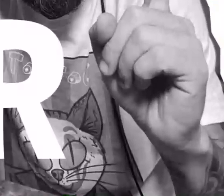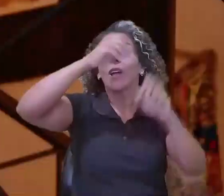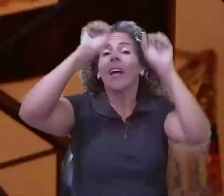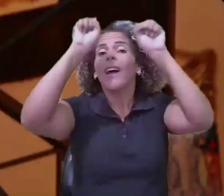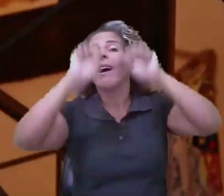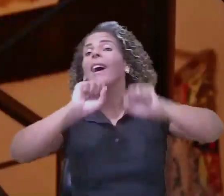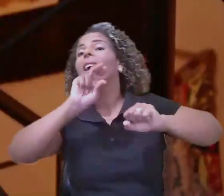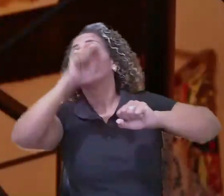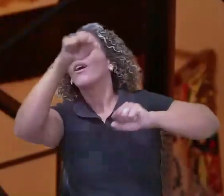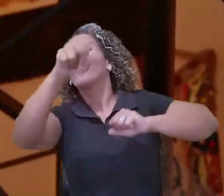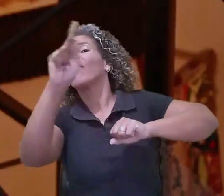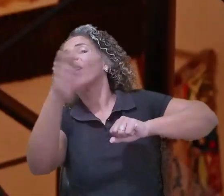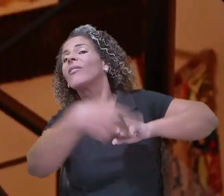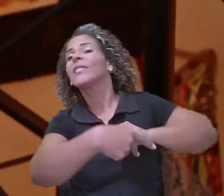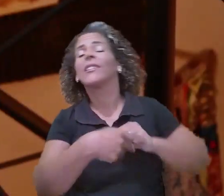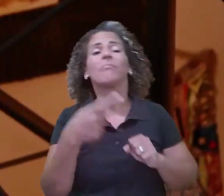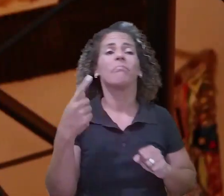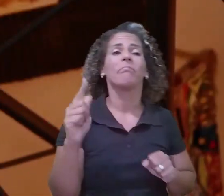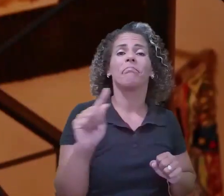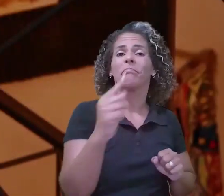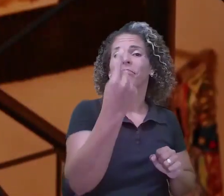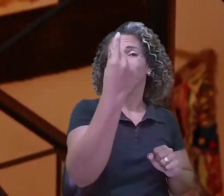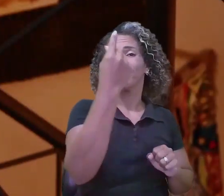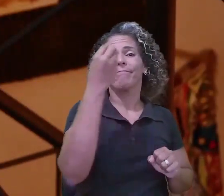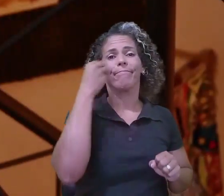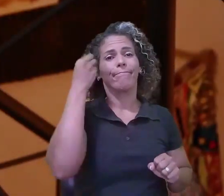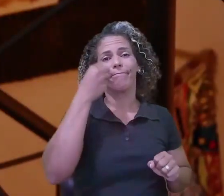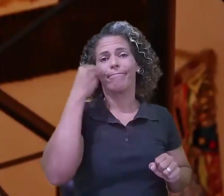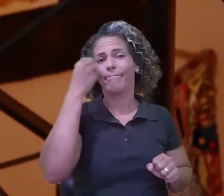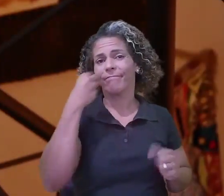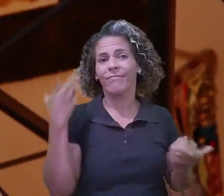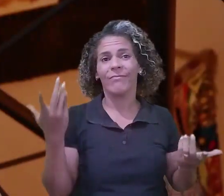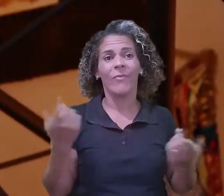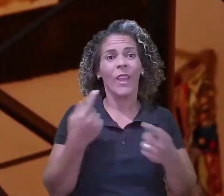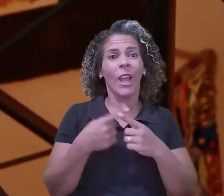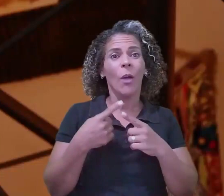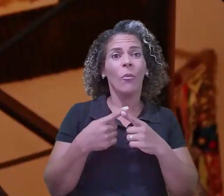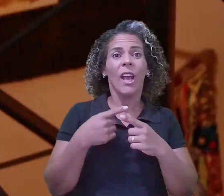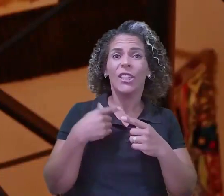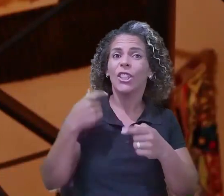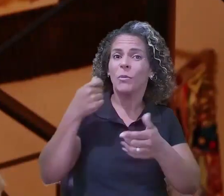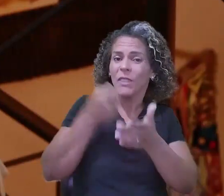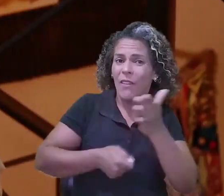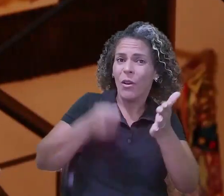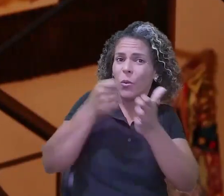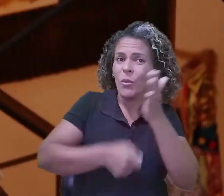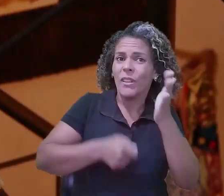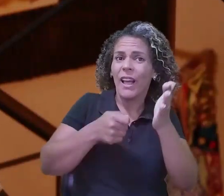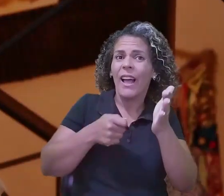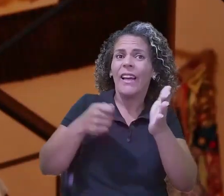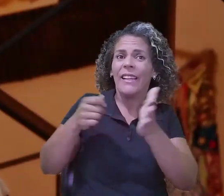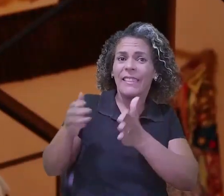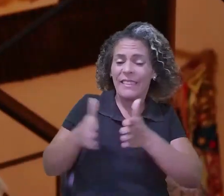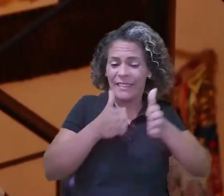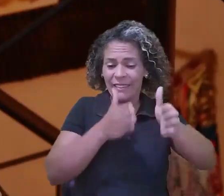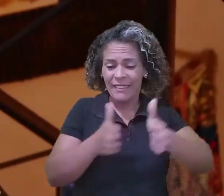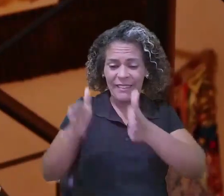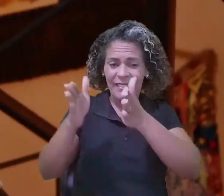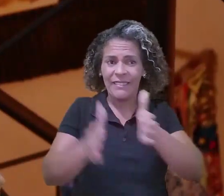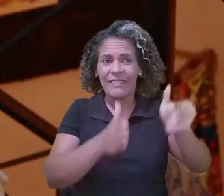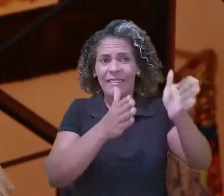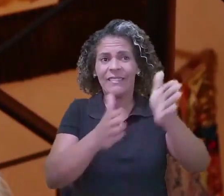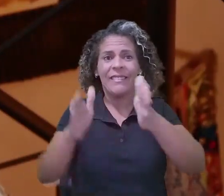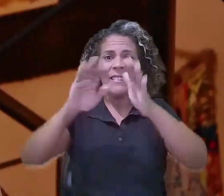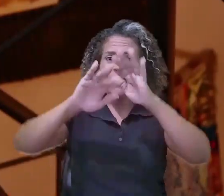Então, a pandemia, nós tivemos que ir caminhando, e enquanto caminhava, a estrada ia sendo construída. Nós fomos aprendendo, fazendo a gestão da